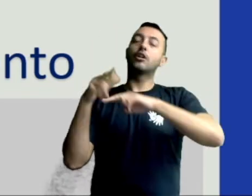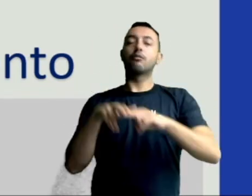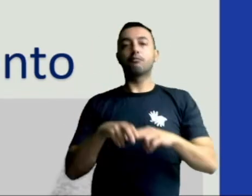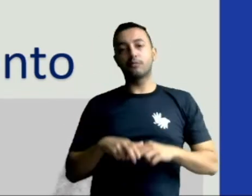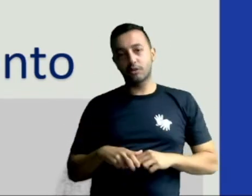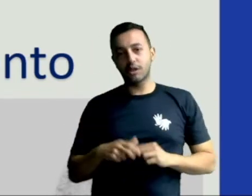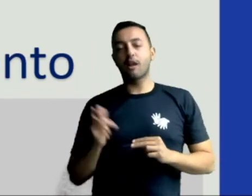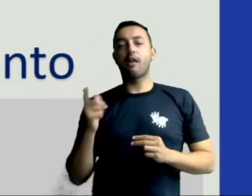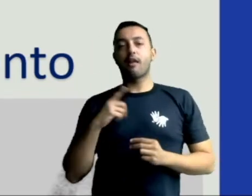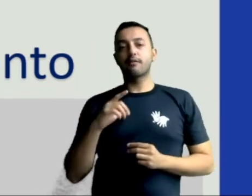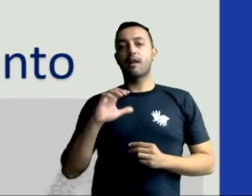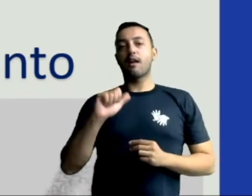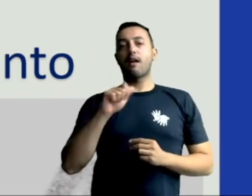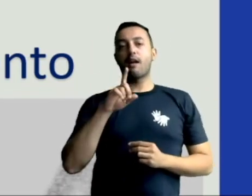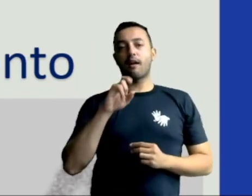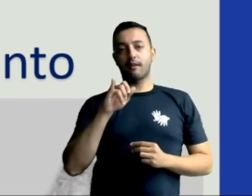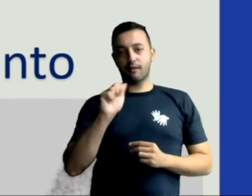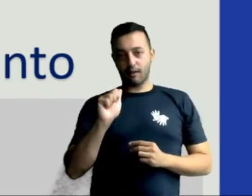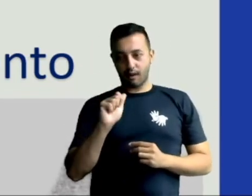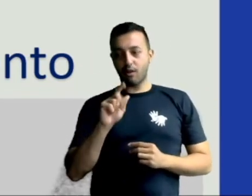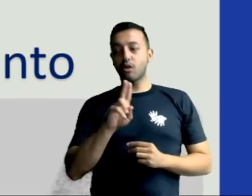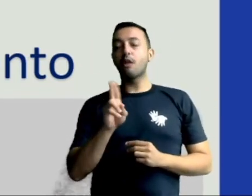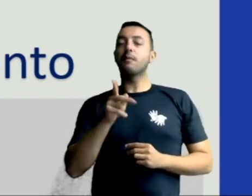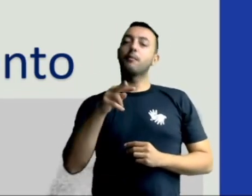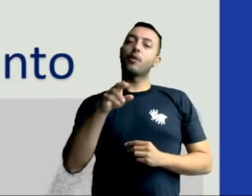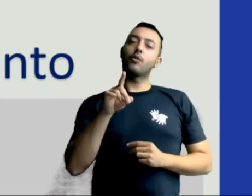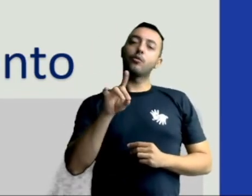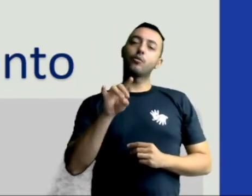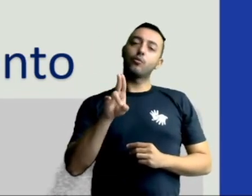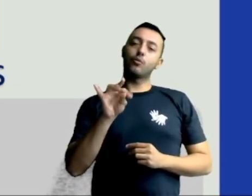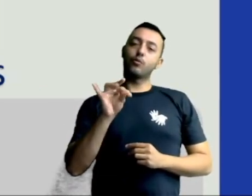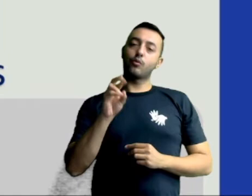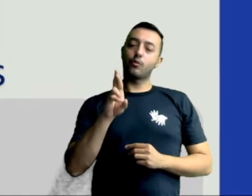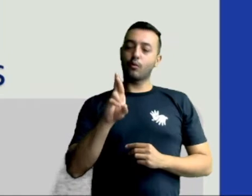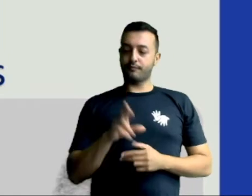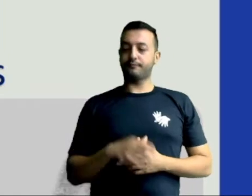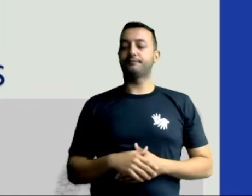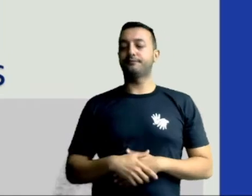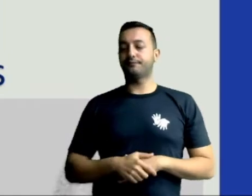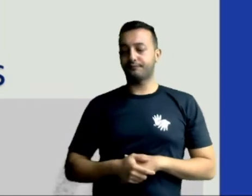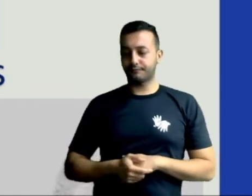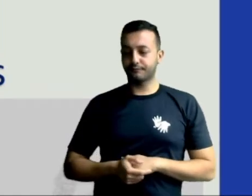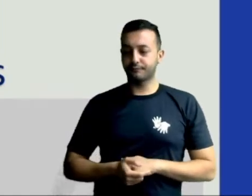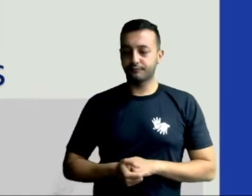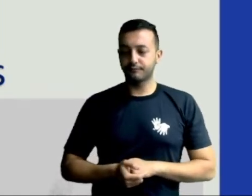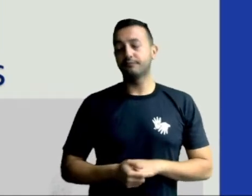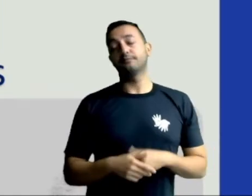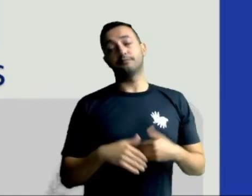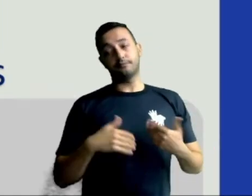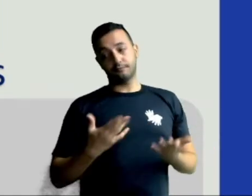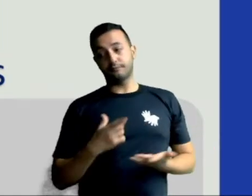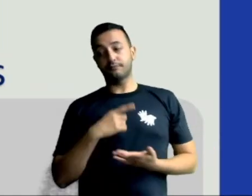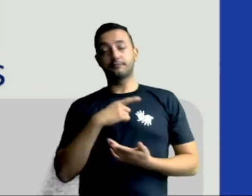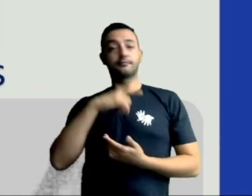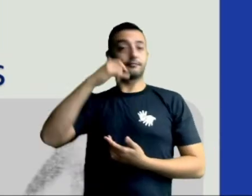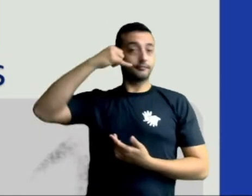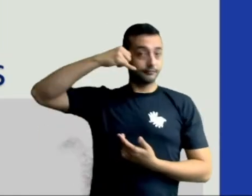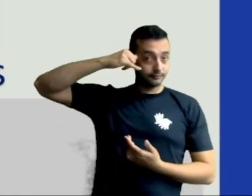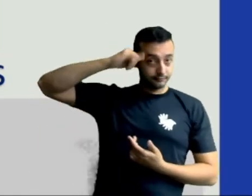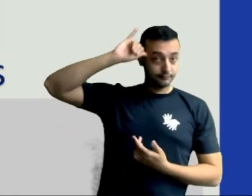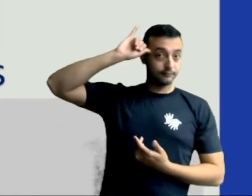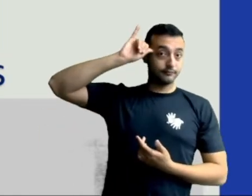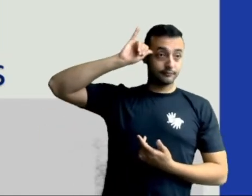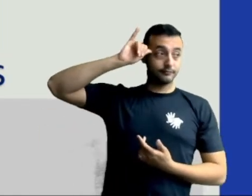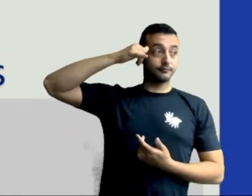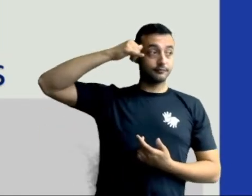ela é chamada de um ser produtor, tá? São produtores. Daí vem a vaquinha,